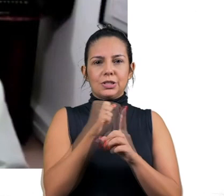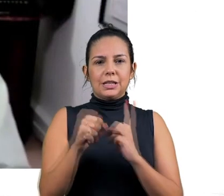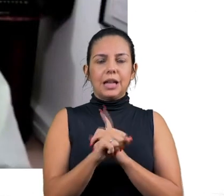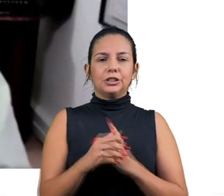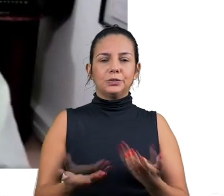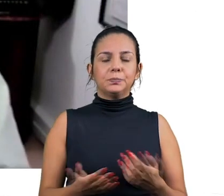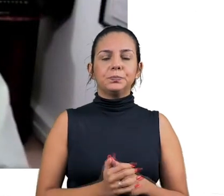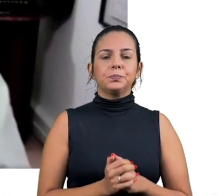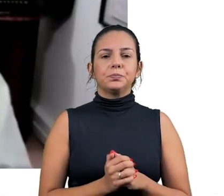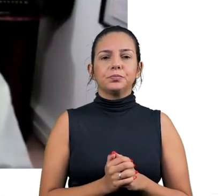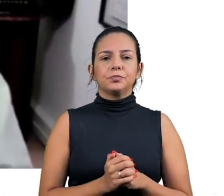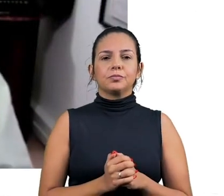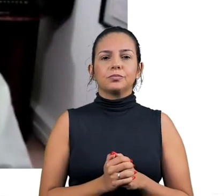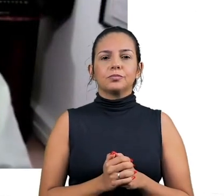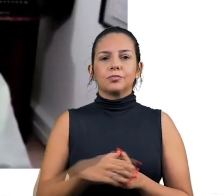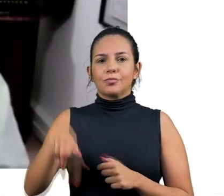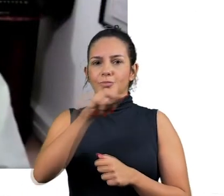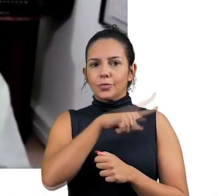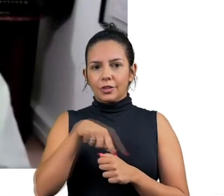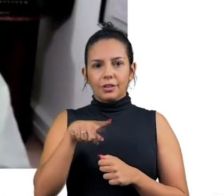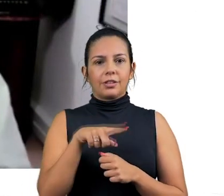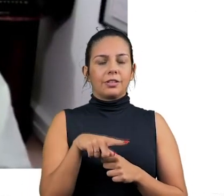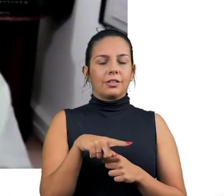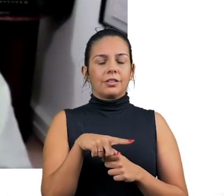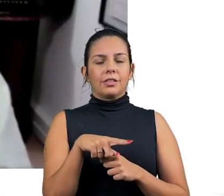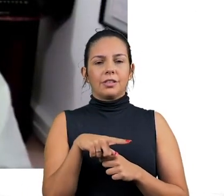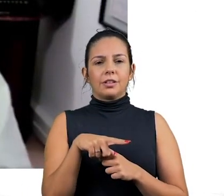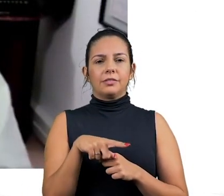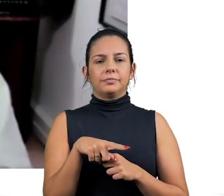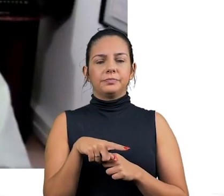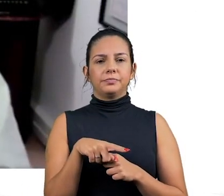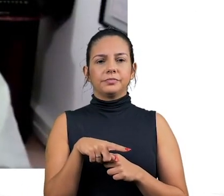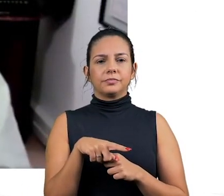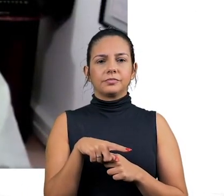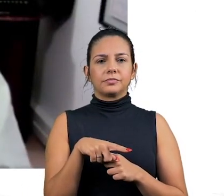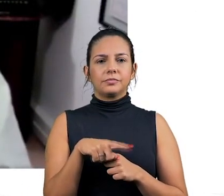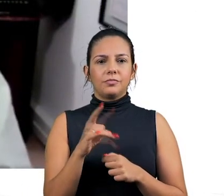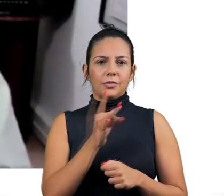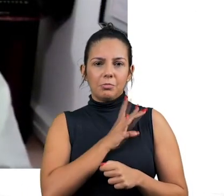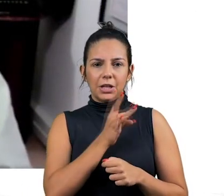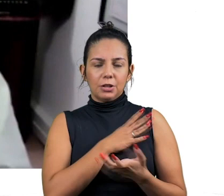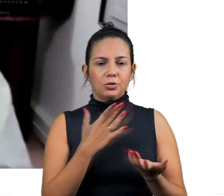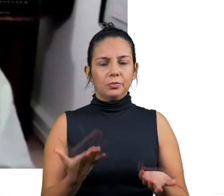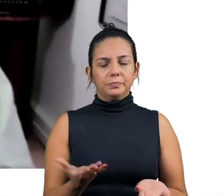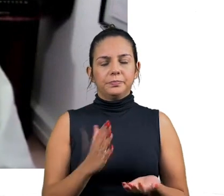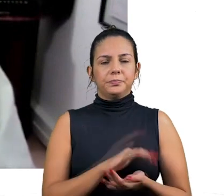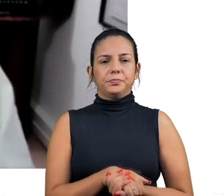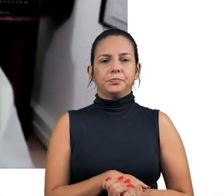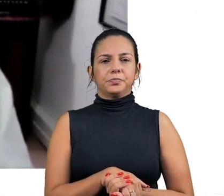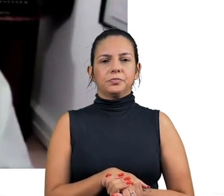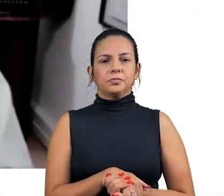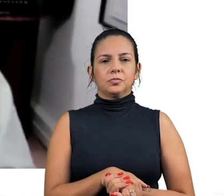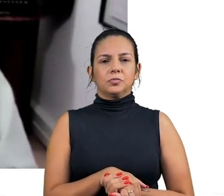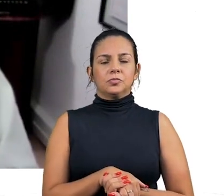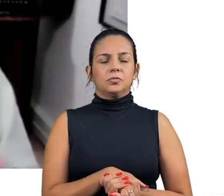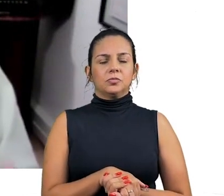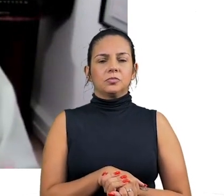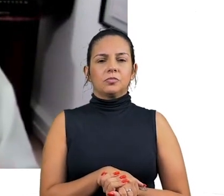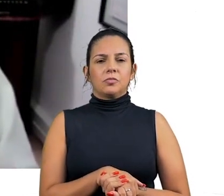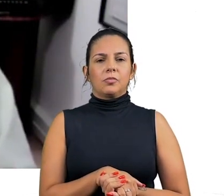sociedade. Bom, isso aí produz reações de medo, né?